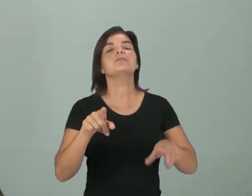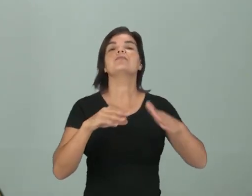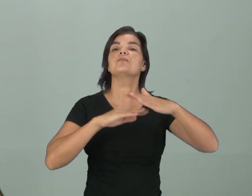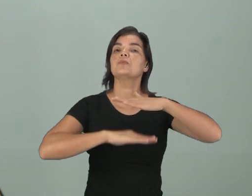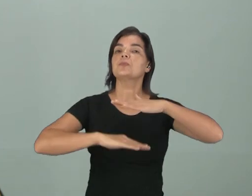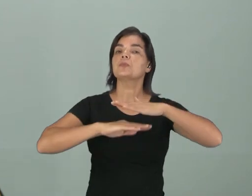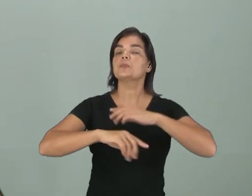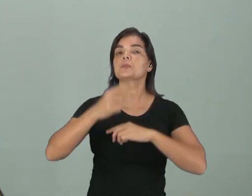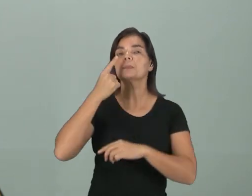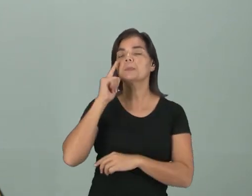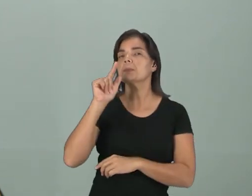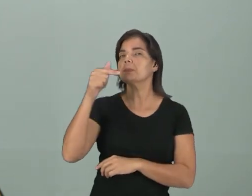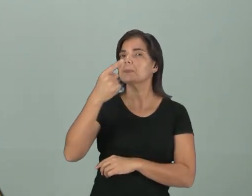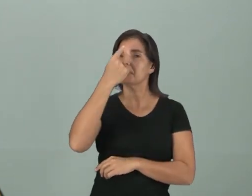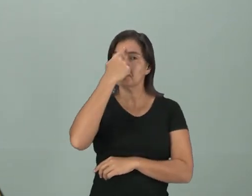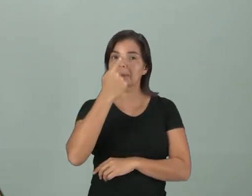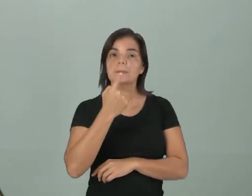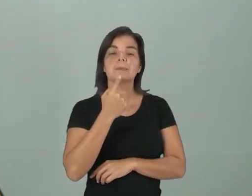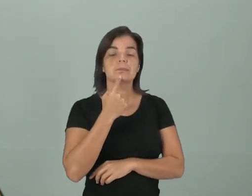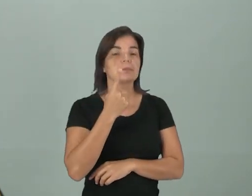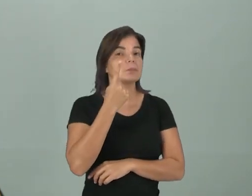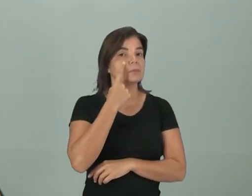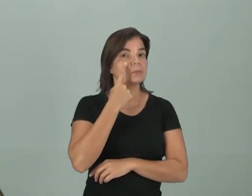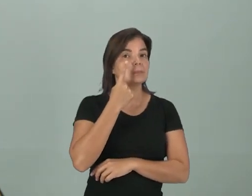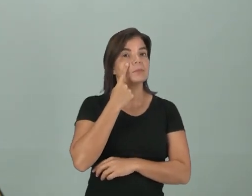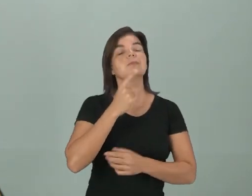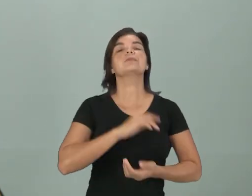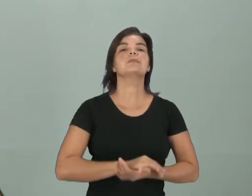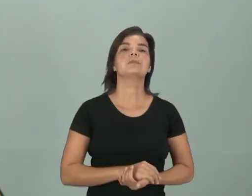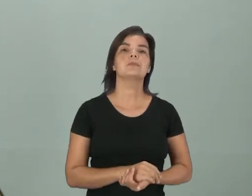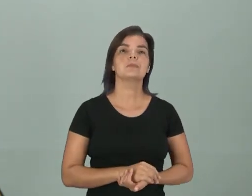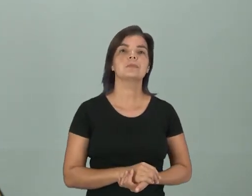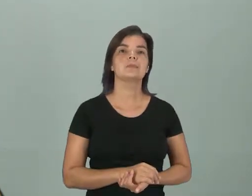aqui embaixo nós temos uma outra figura. Olhem só.